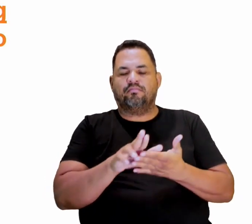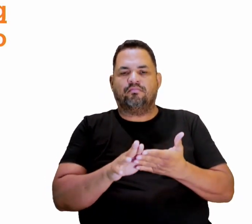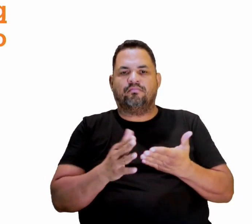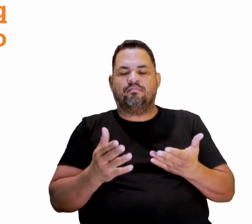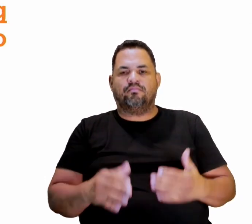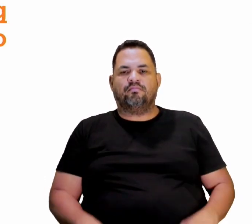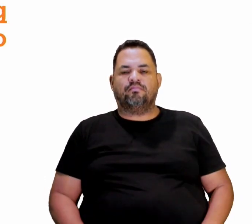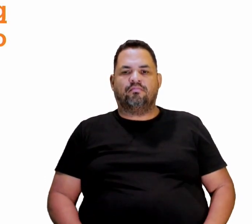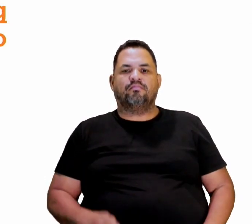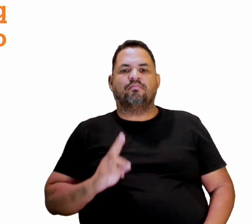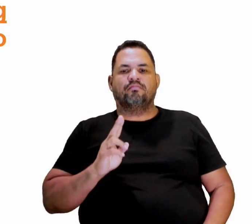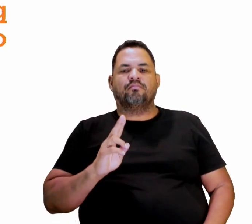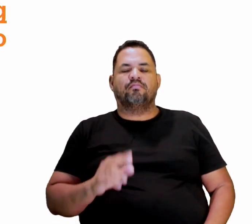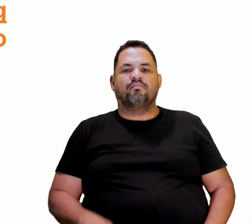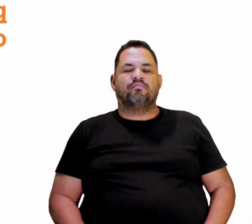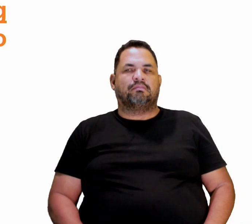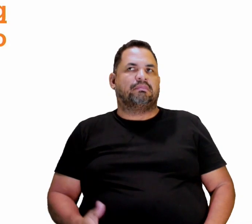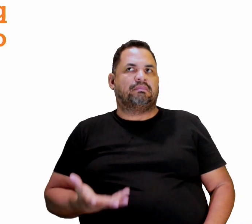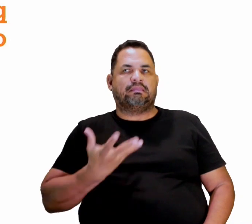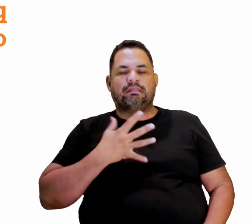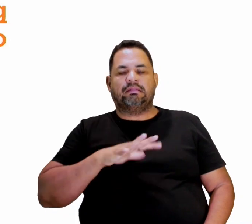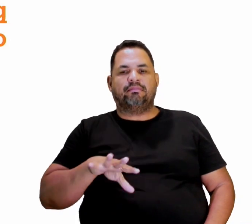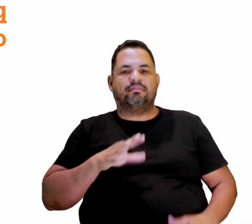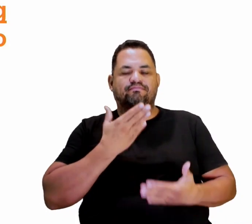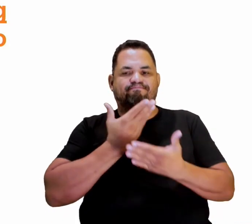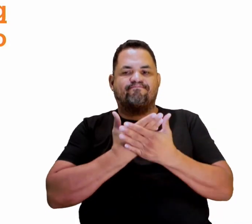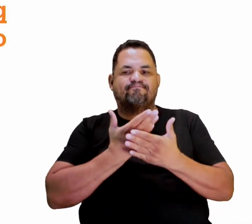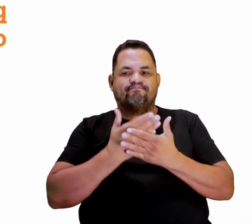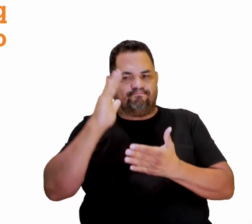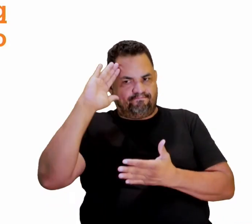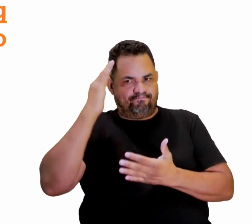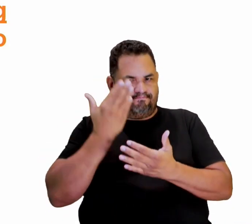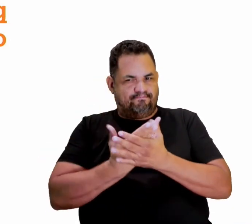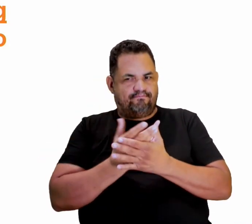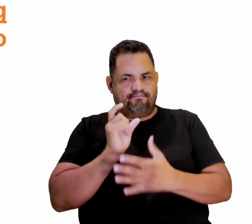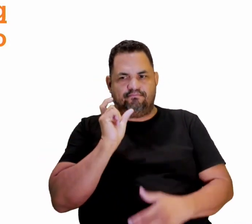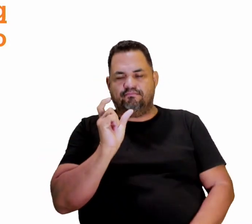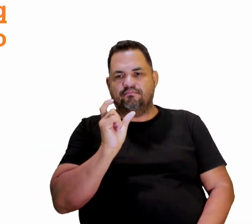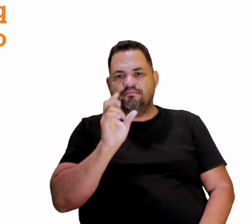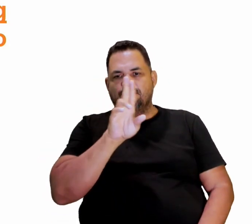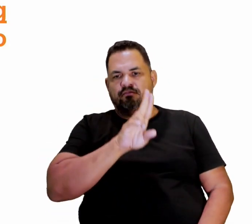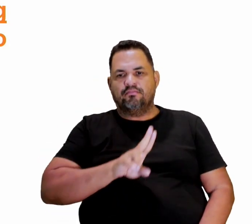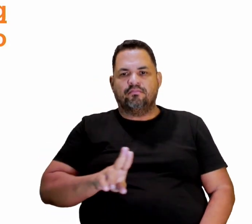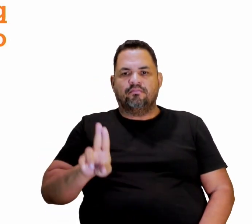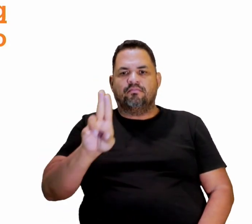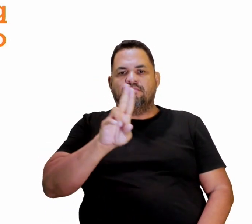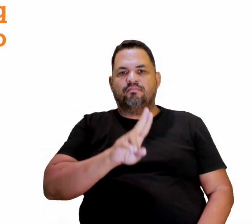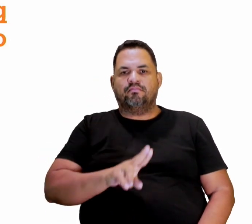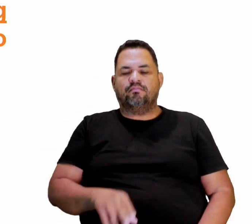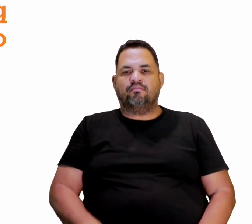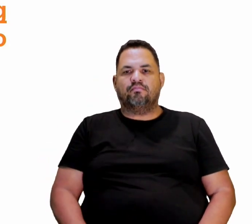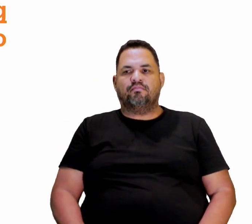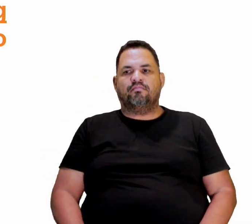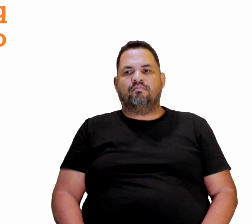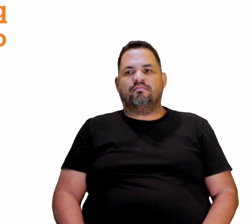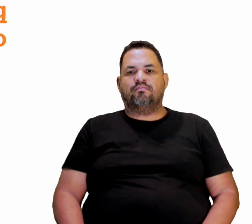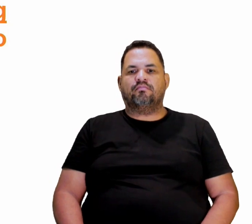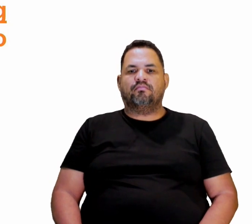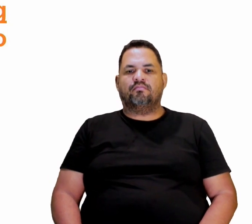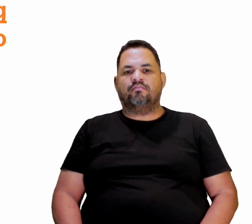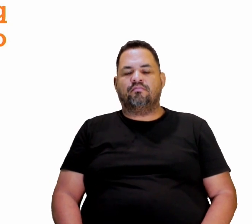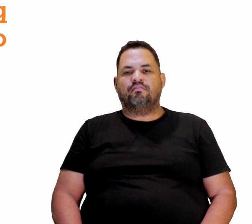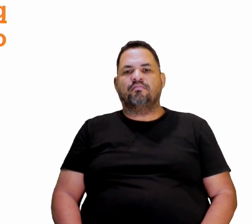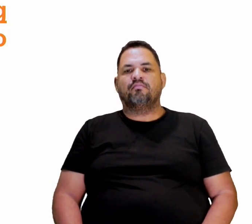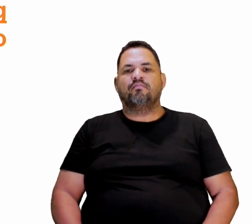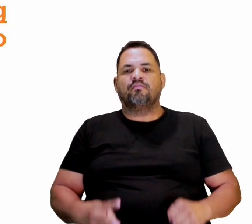talvez nem Aguente mais mas acredite que é uma palavra muito usada a palavra não que é uma questão